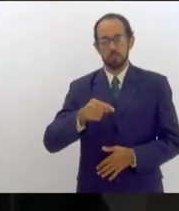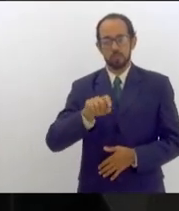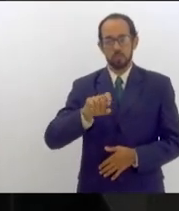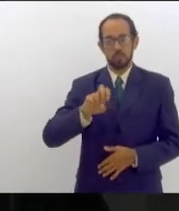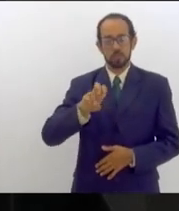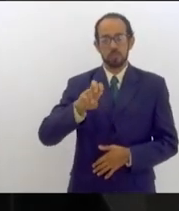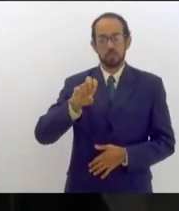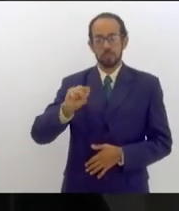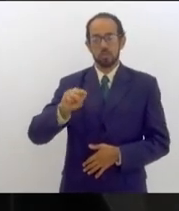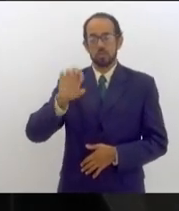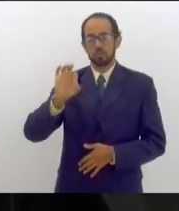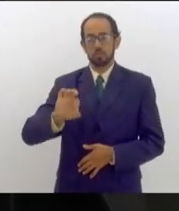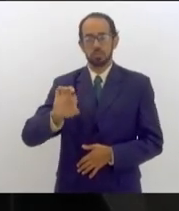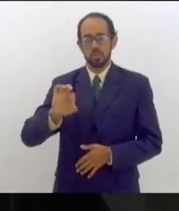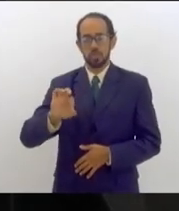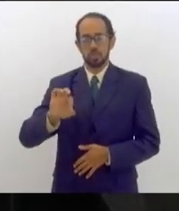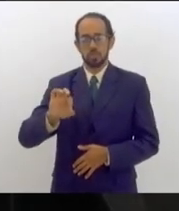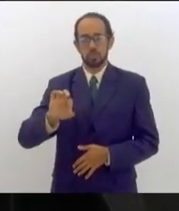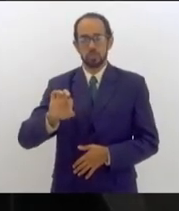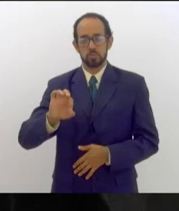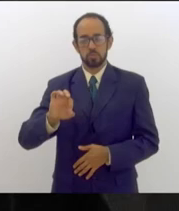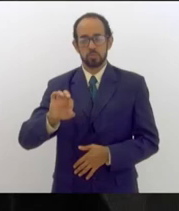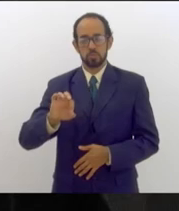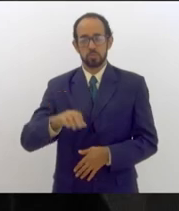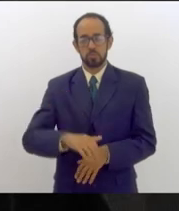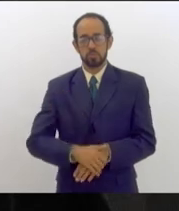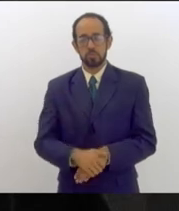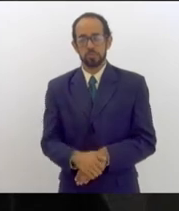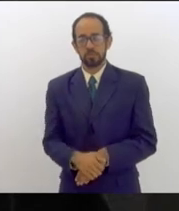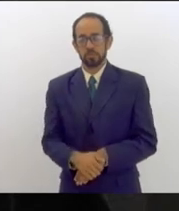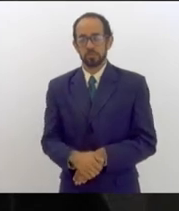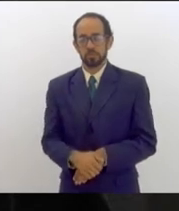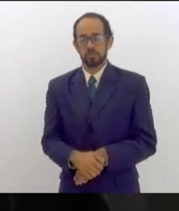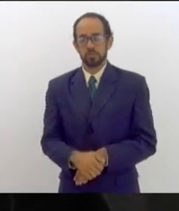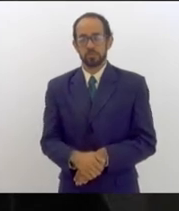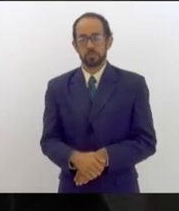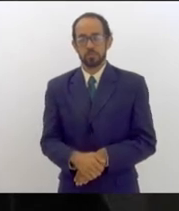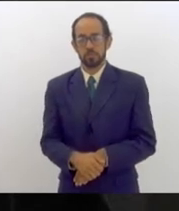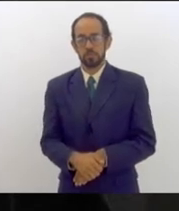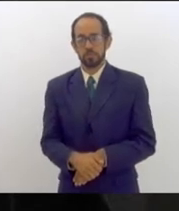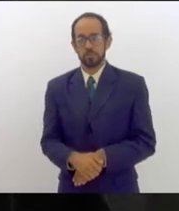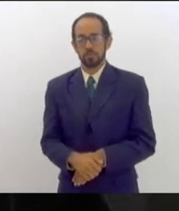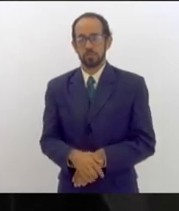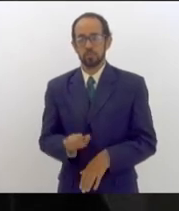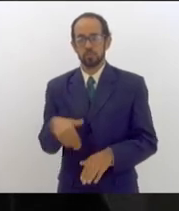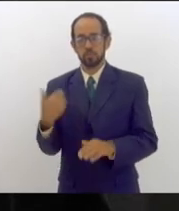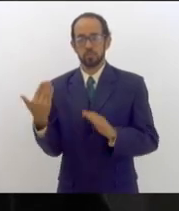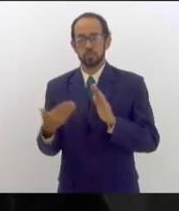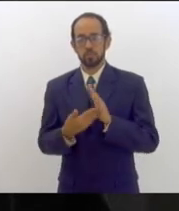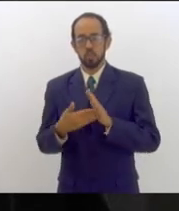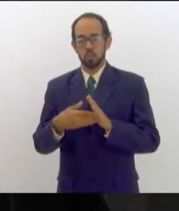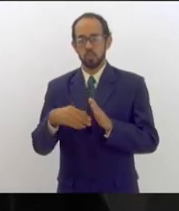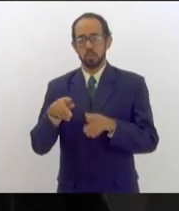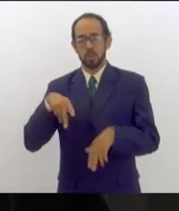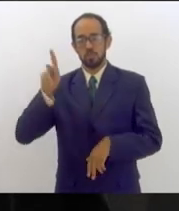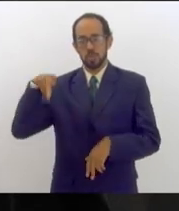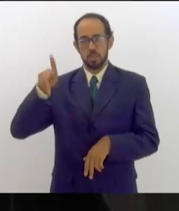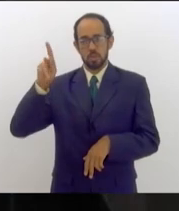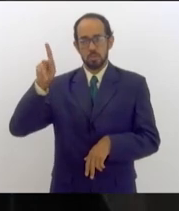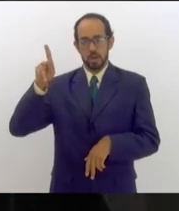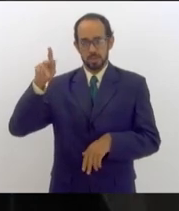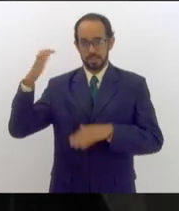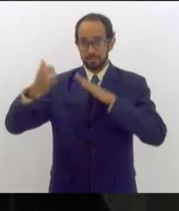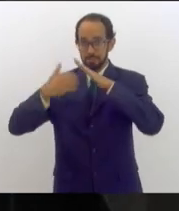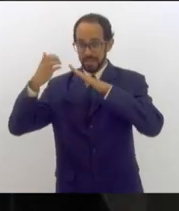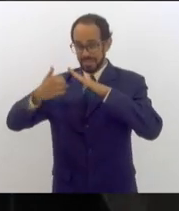9,58% nós vírgula 58 por cento de tudo que a Petrobras